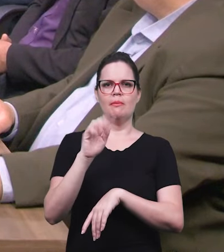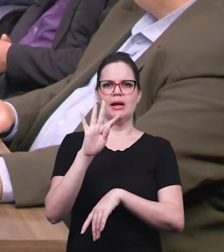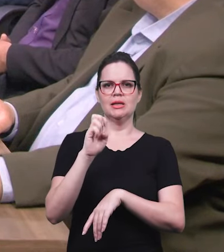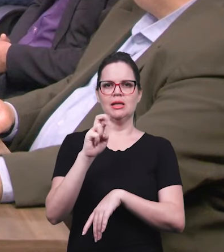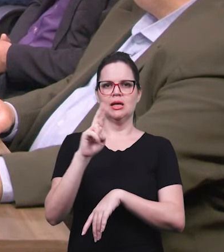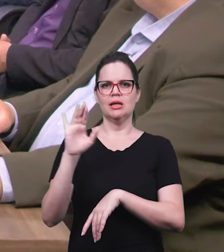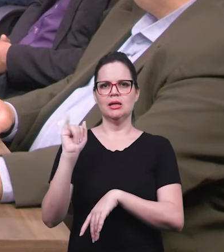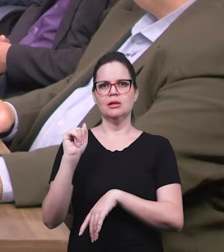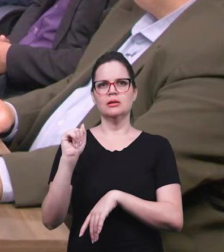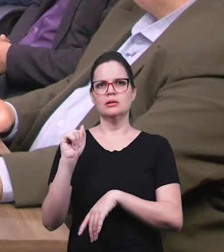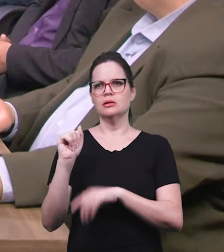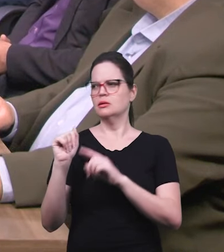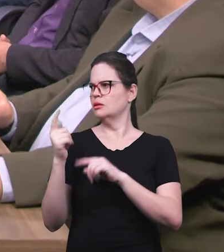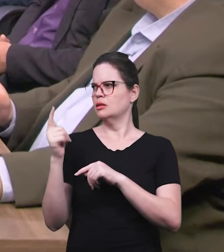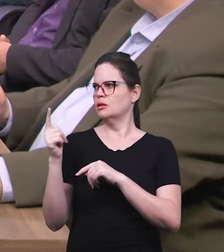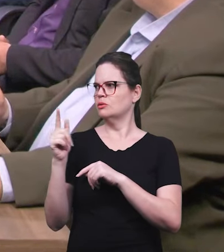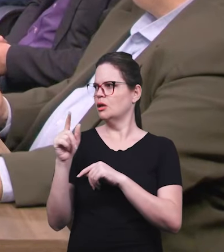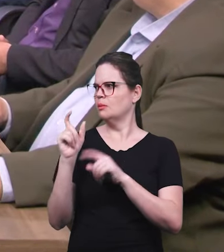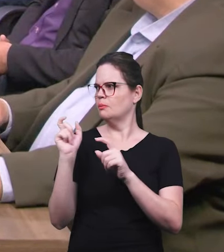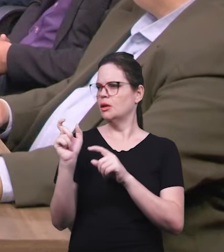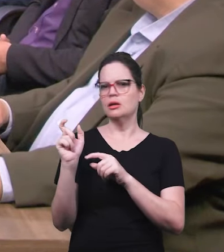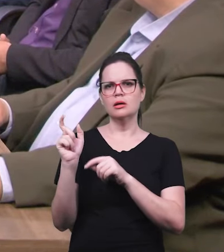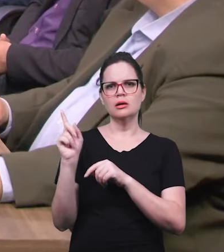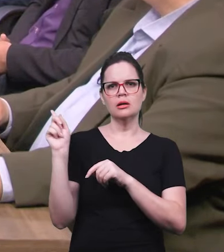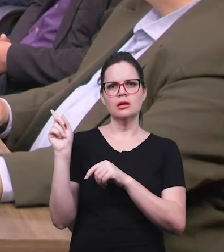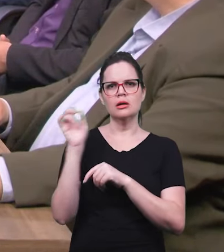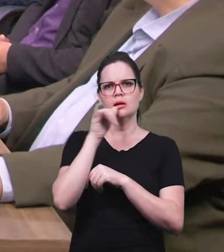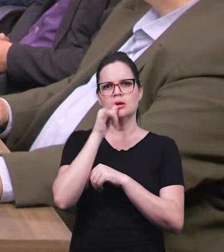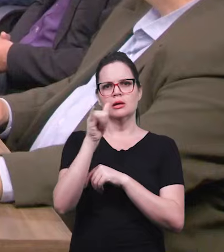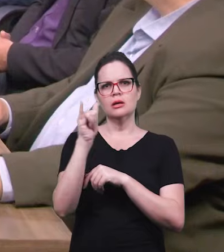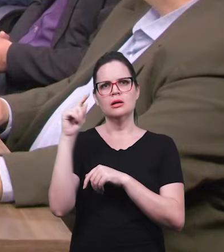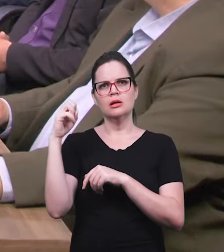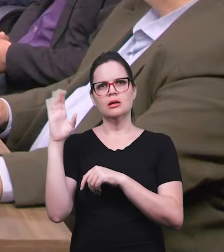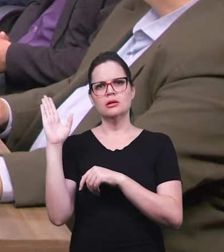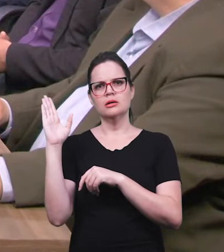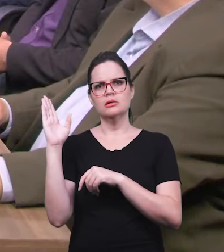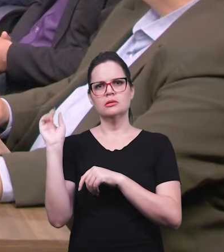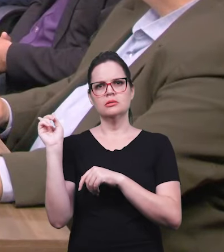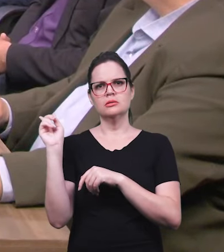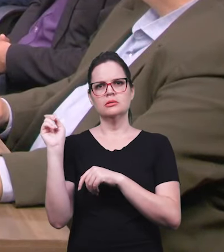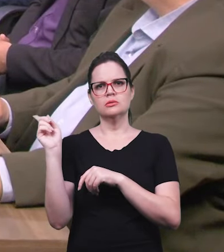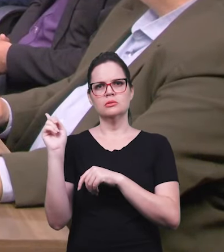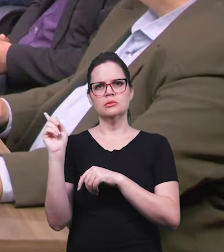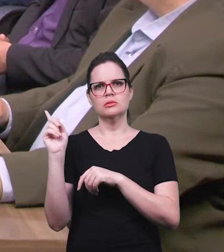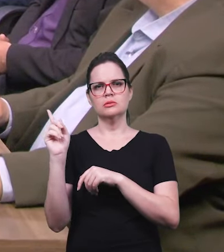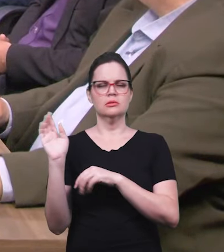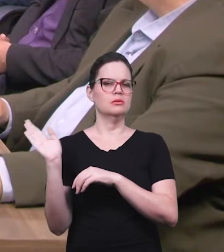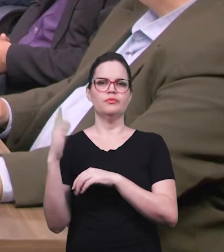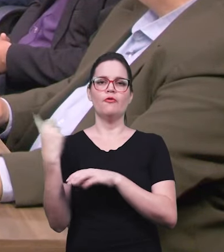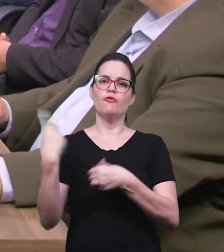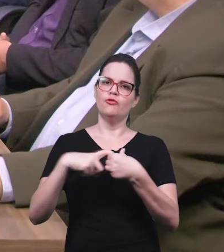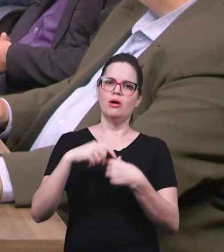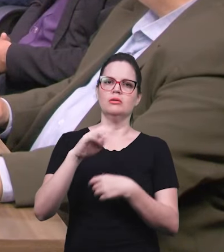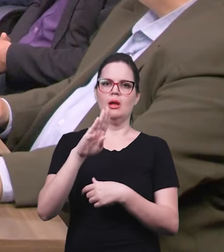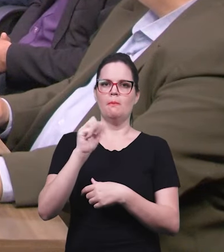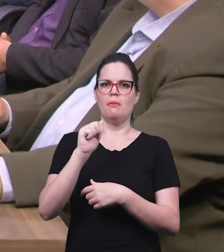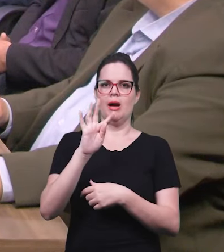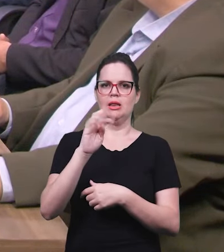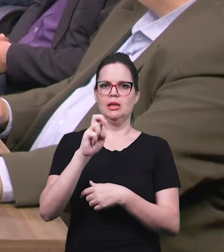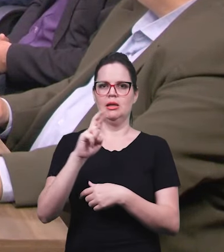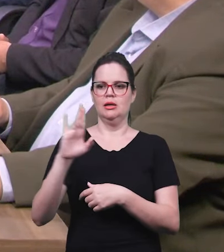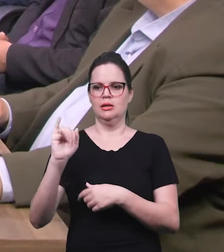tem ali uma pilha com uma lâmpada acesa? Né? E não pode deixar de ter uma bateria mesmo. O exemplo é